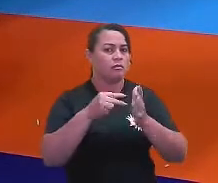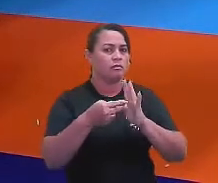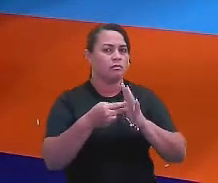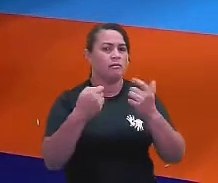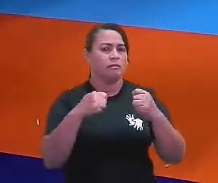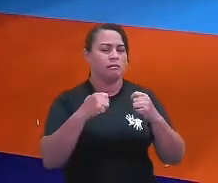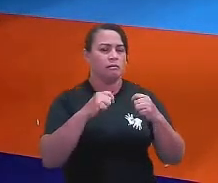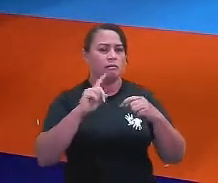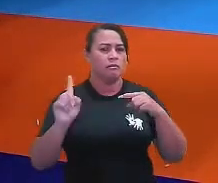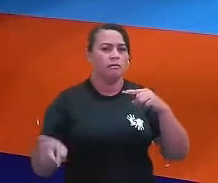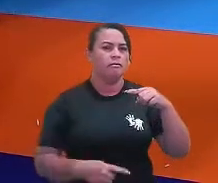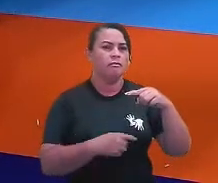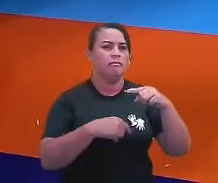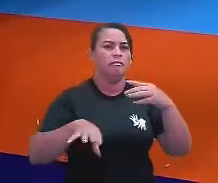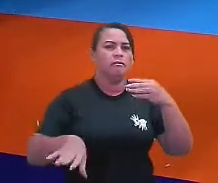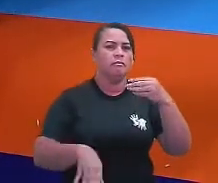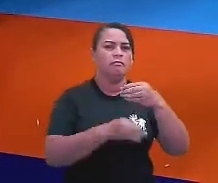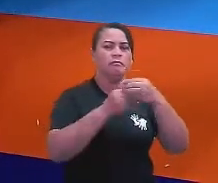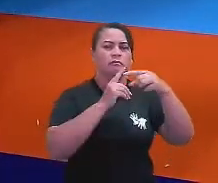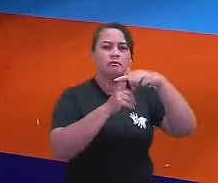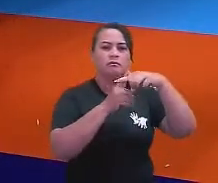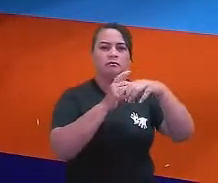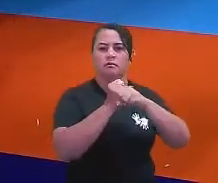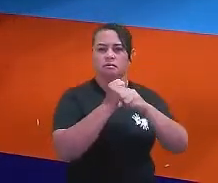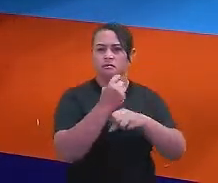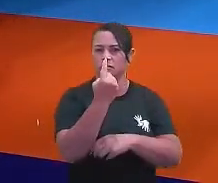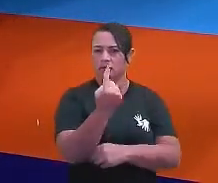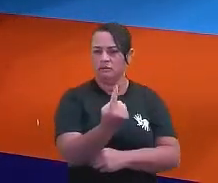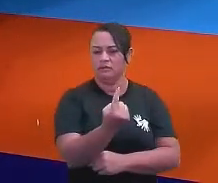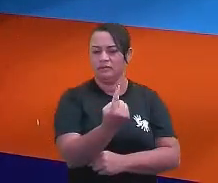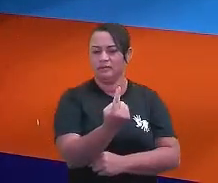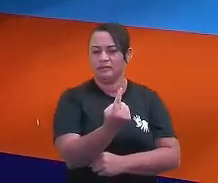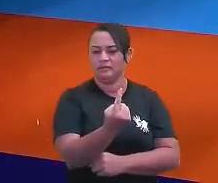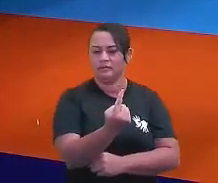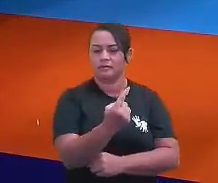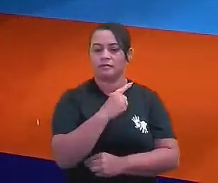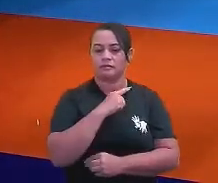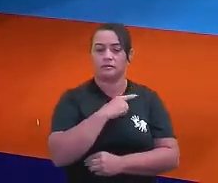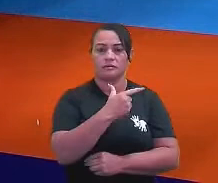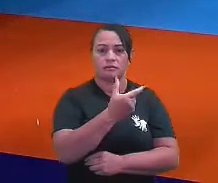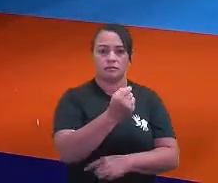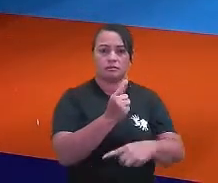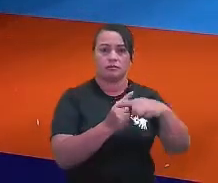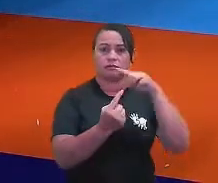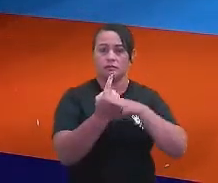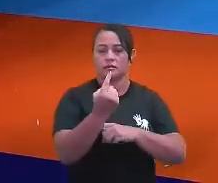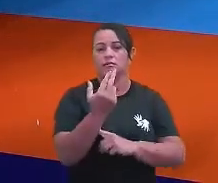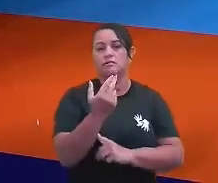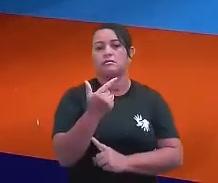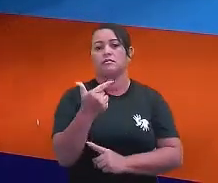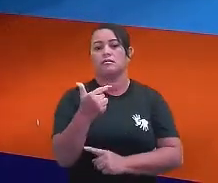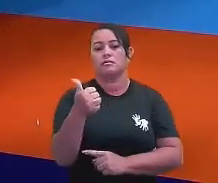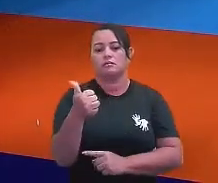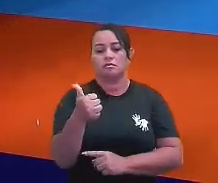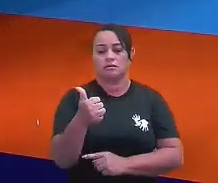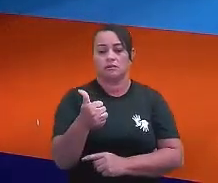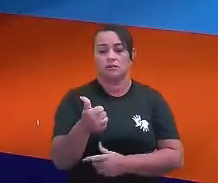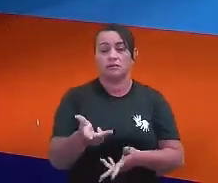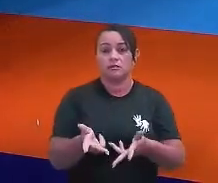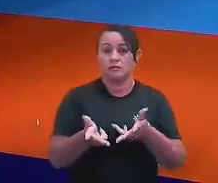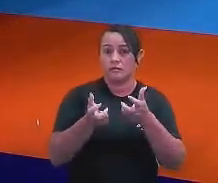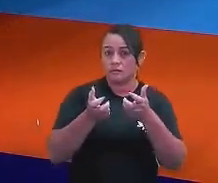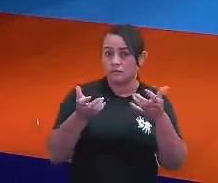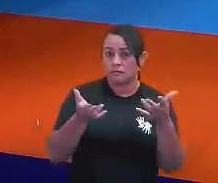preciso acrescentar mais 1, ou seja, 20 mais 1 igual a 21. Então, percebam